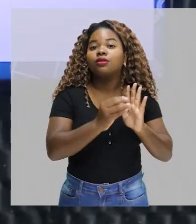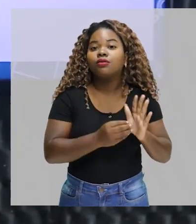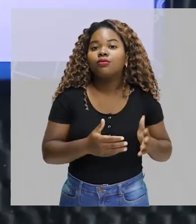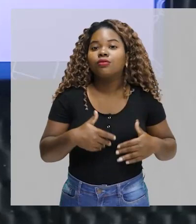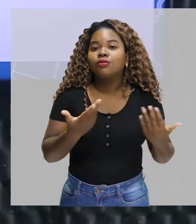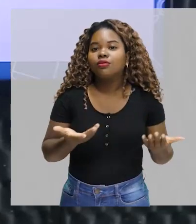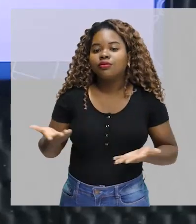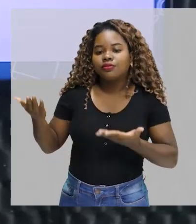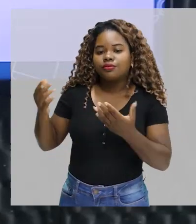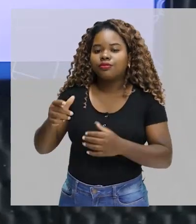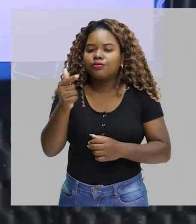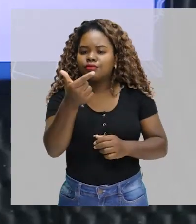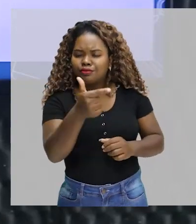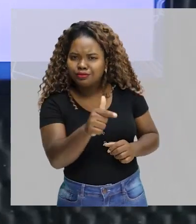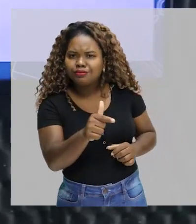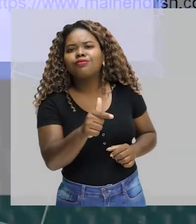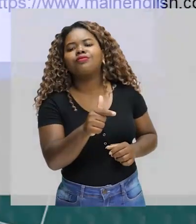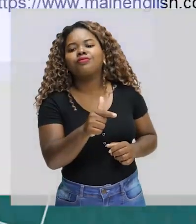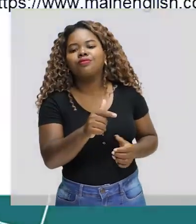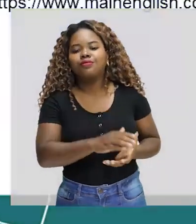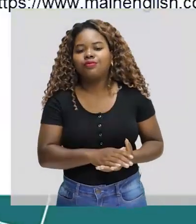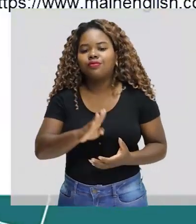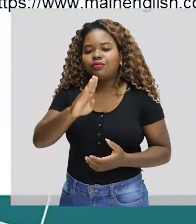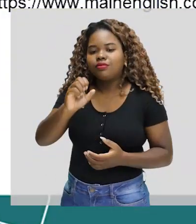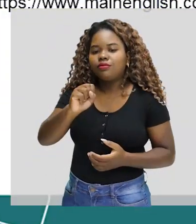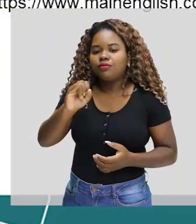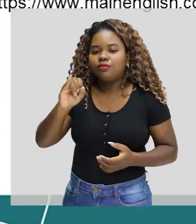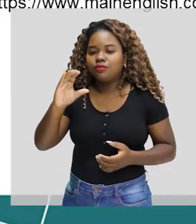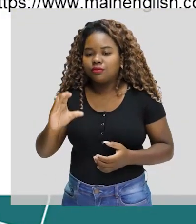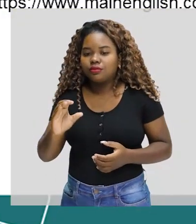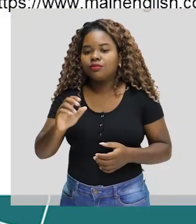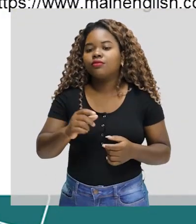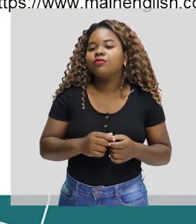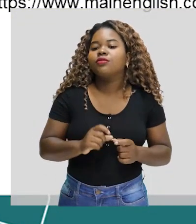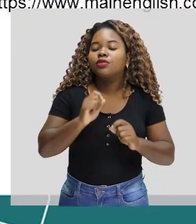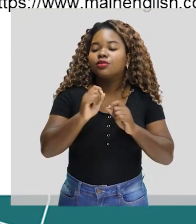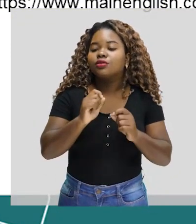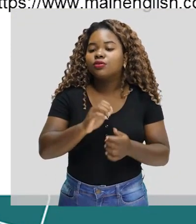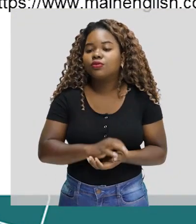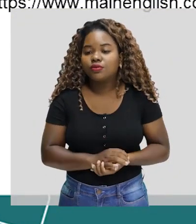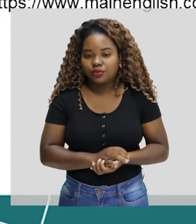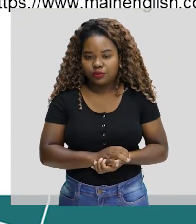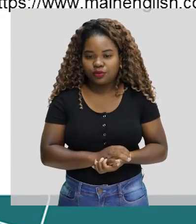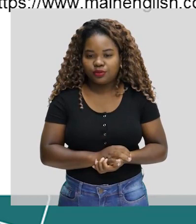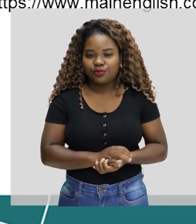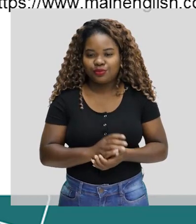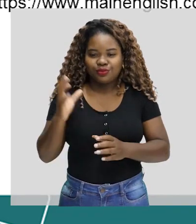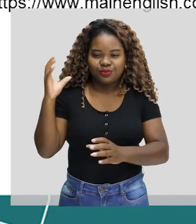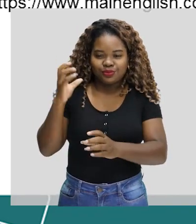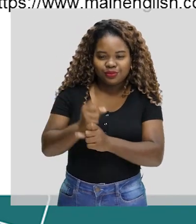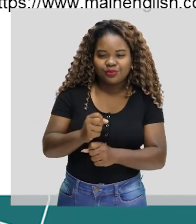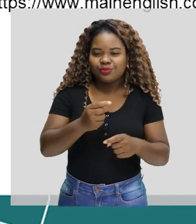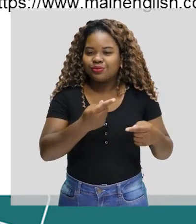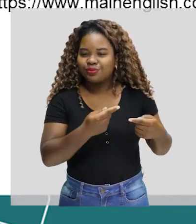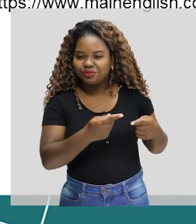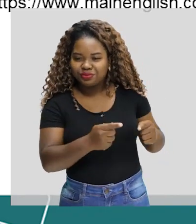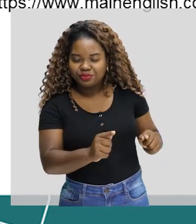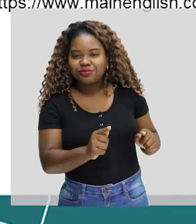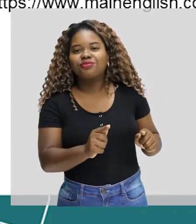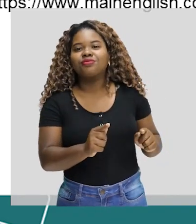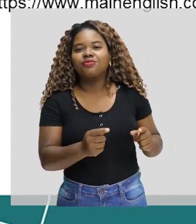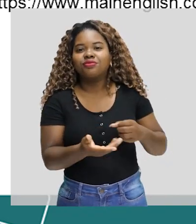Hoje nós vamos continuar na nossa Basic Grammar Review. Vamos continuar na revisão de gramática, é uma